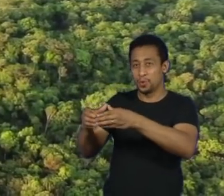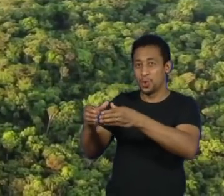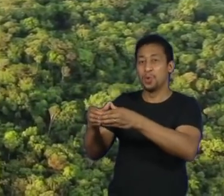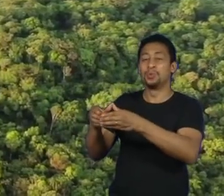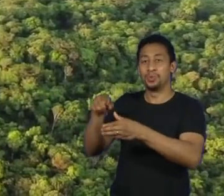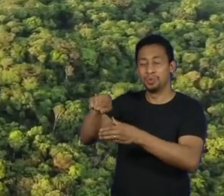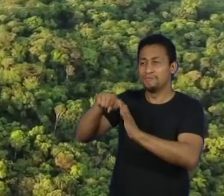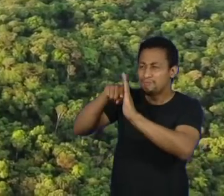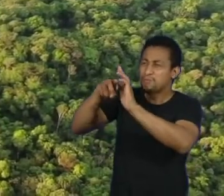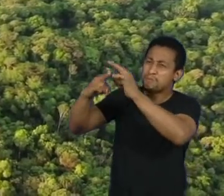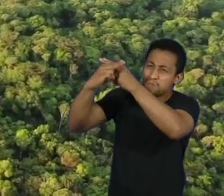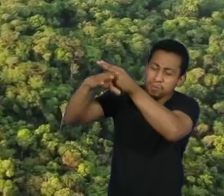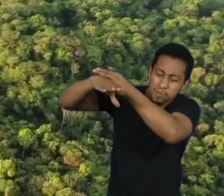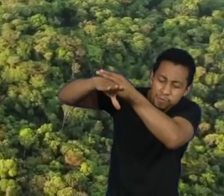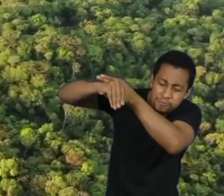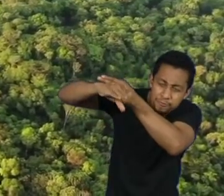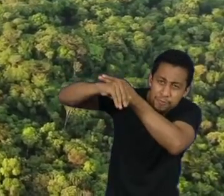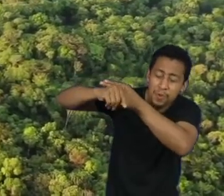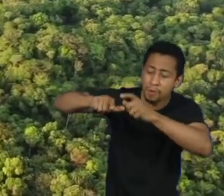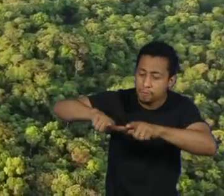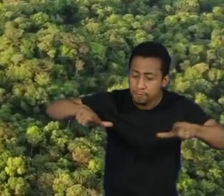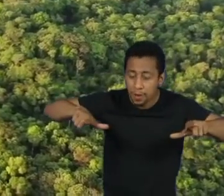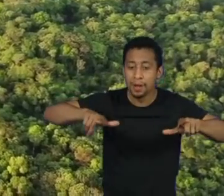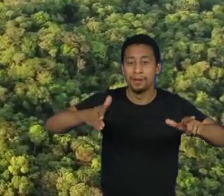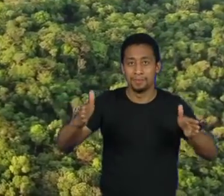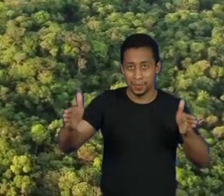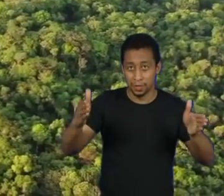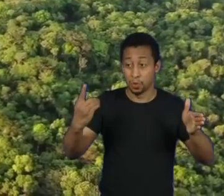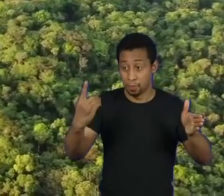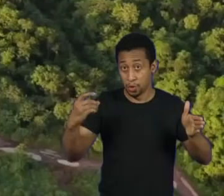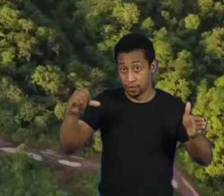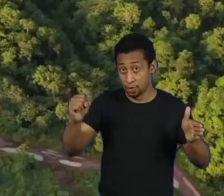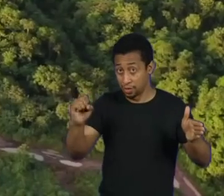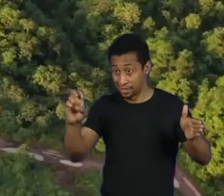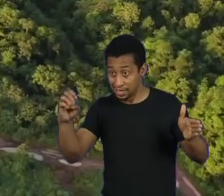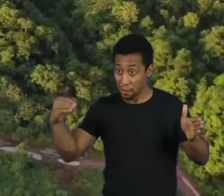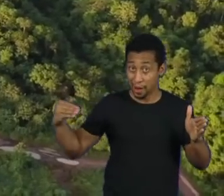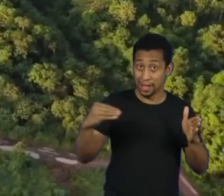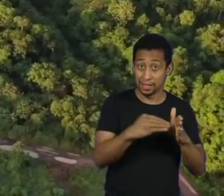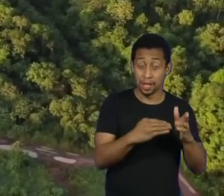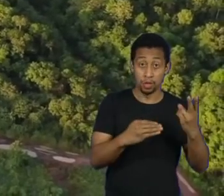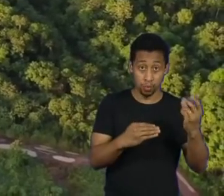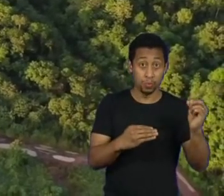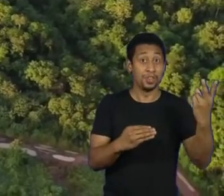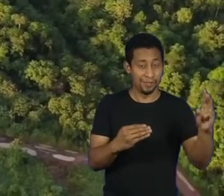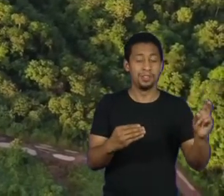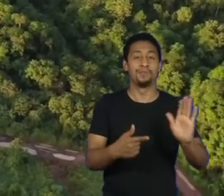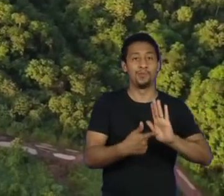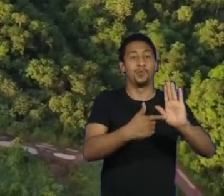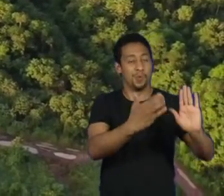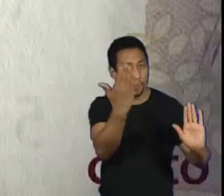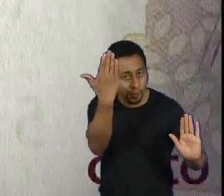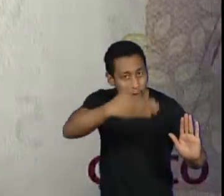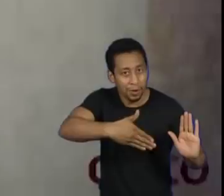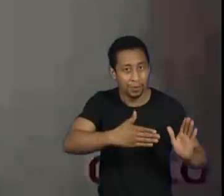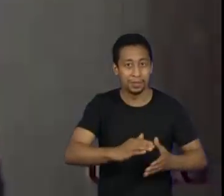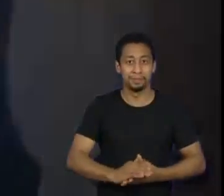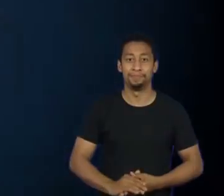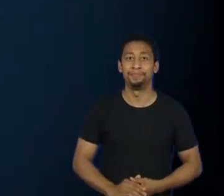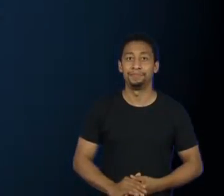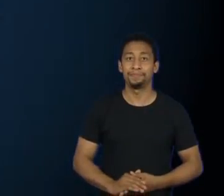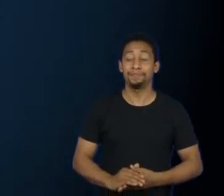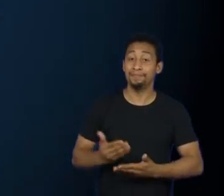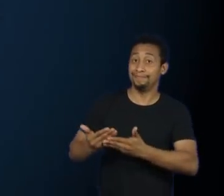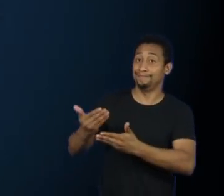analisou imagens de satélites entre 1985 a 2020. No